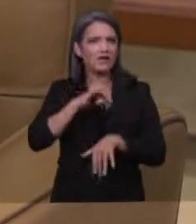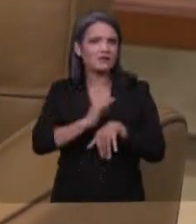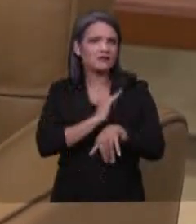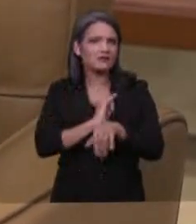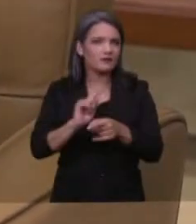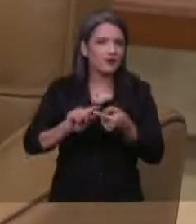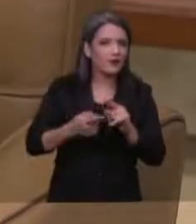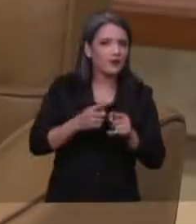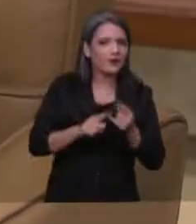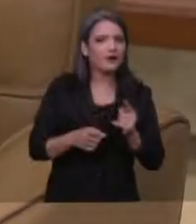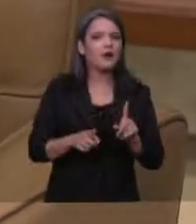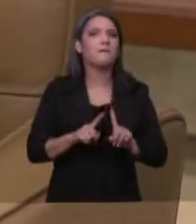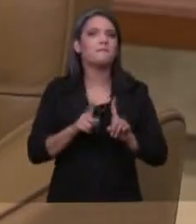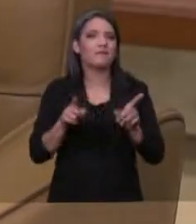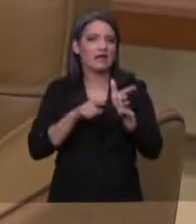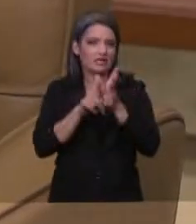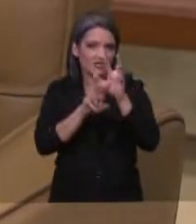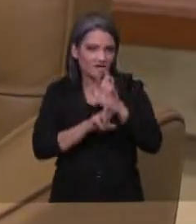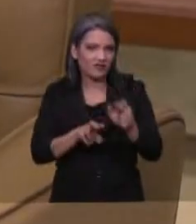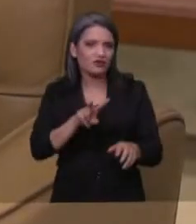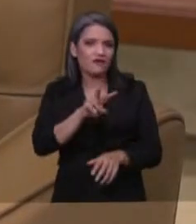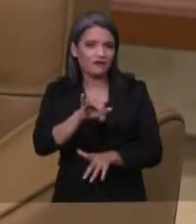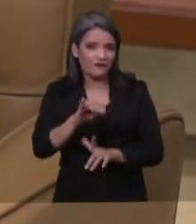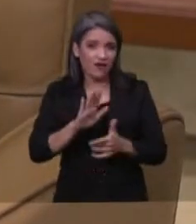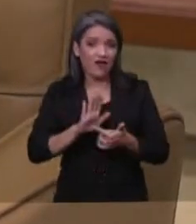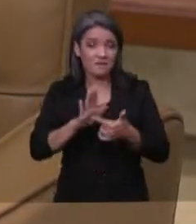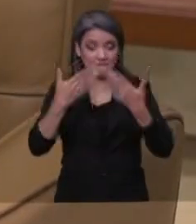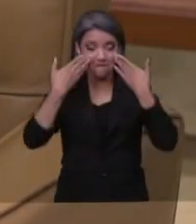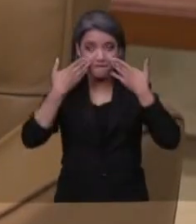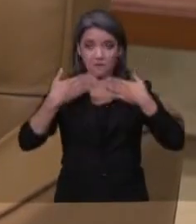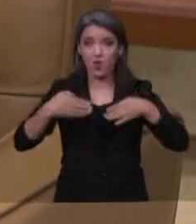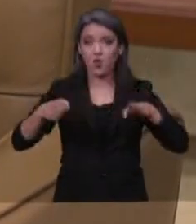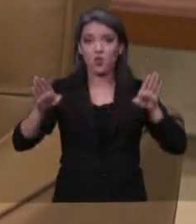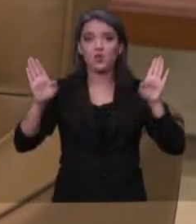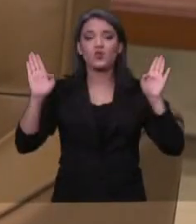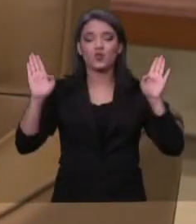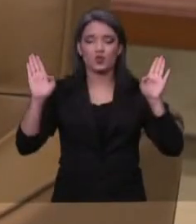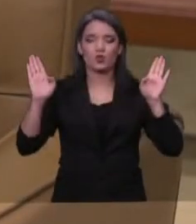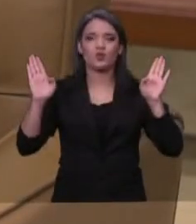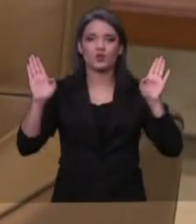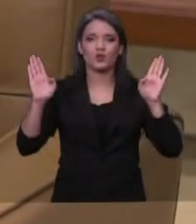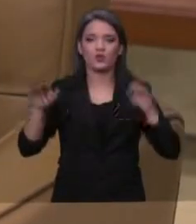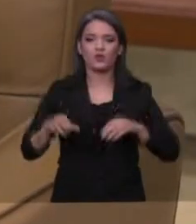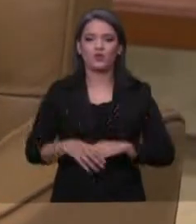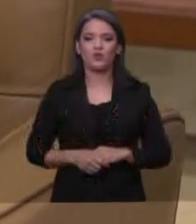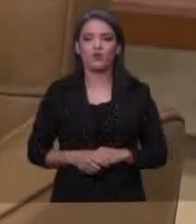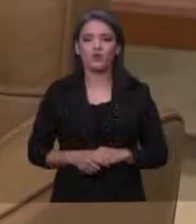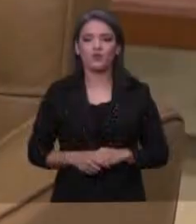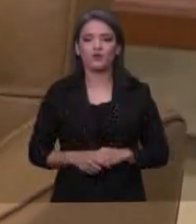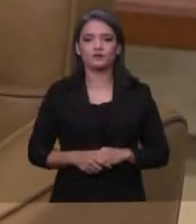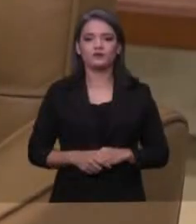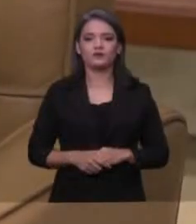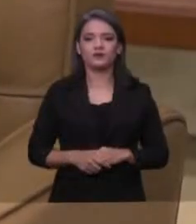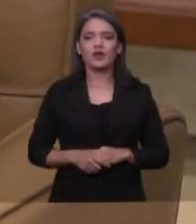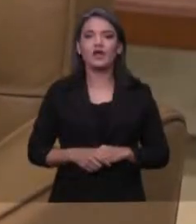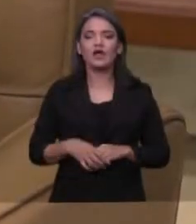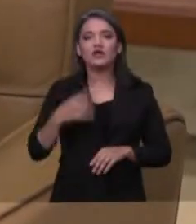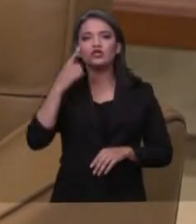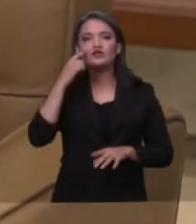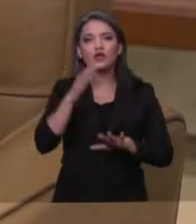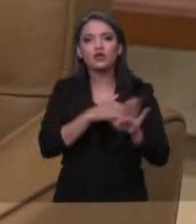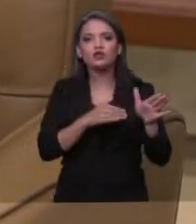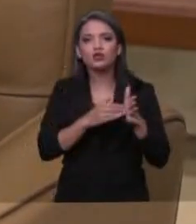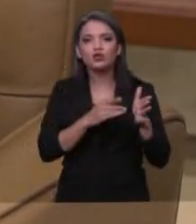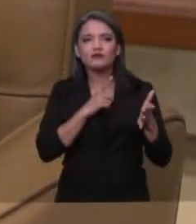as investigações federal ainda vão e hão de até o excelentíssimo elucidar. Senhor ministro Gilmar Mendes. E tudo conexo.